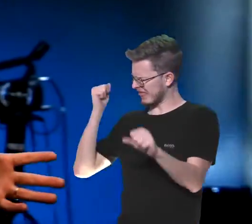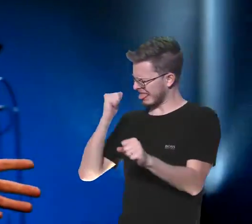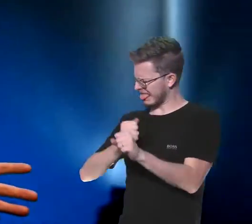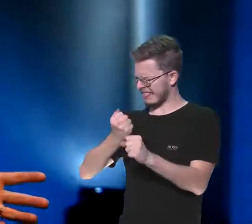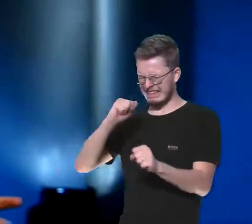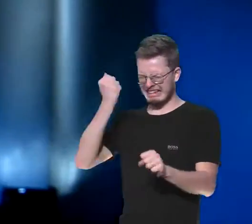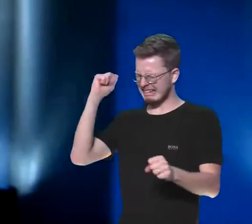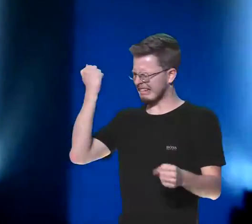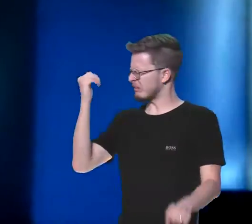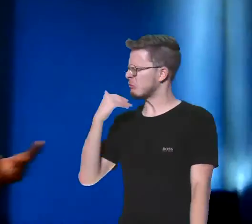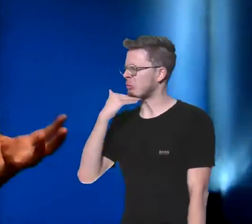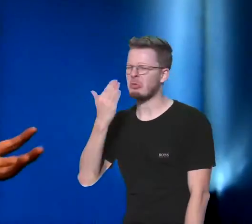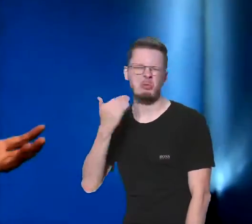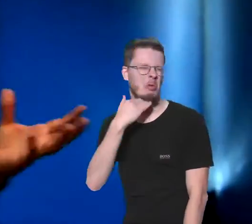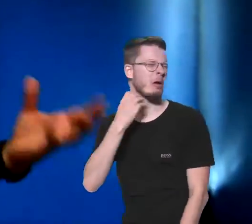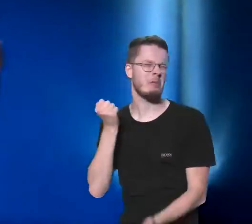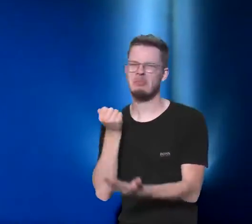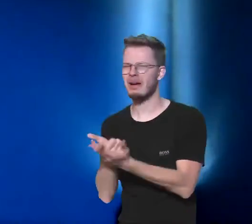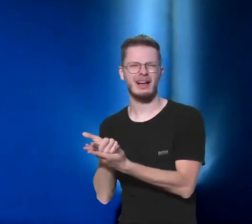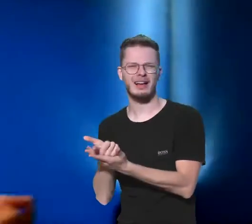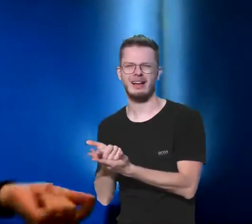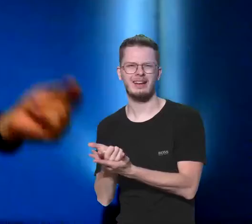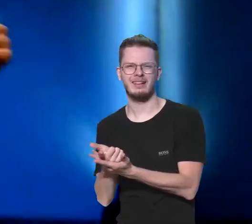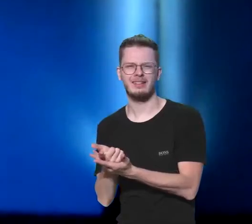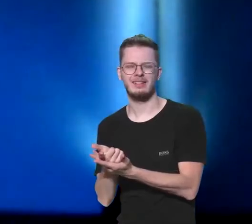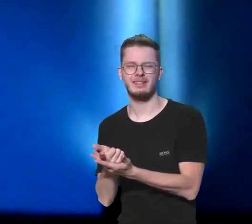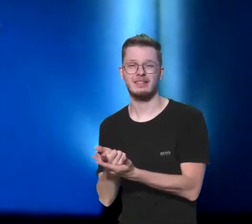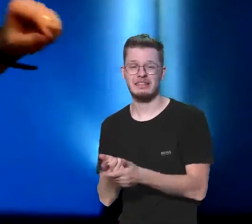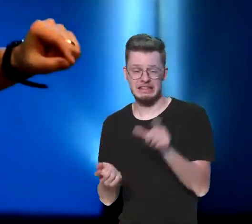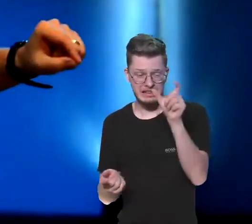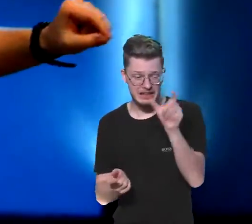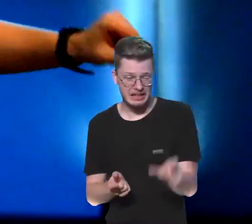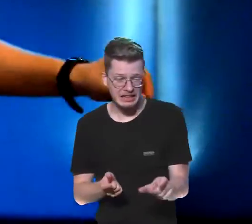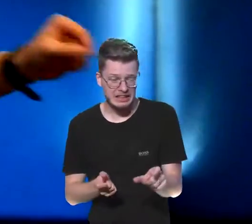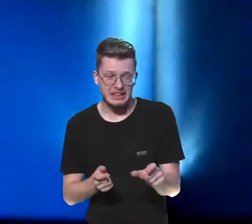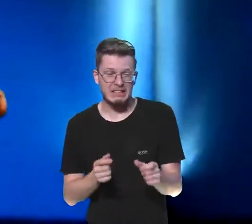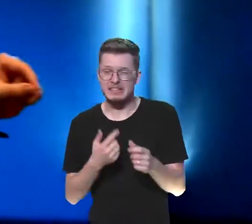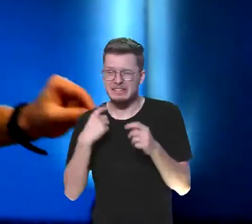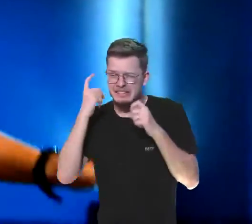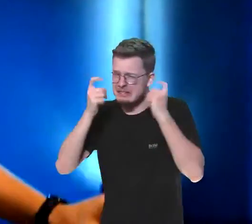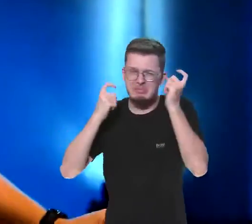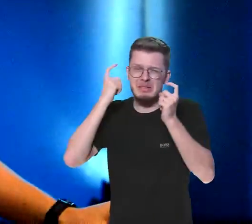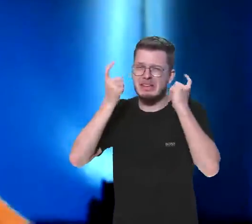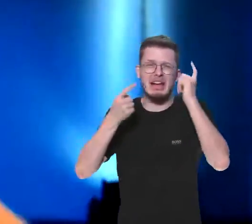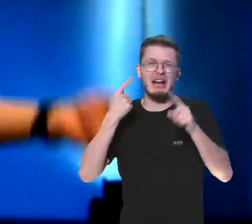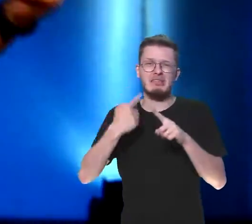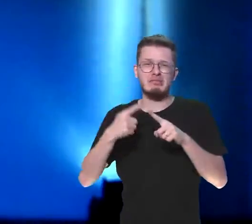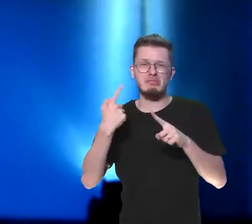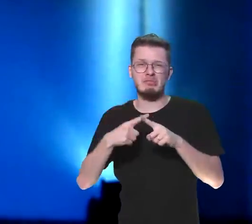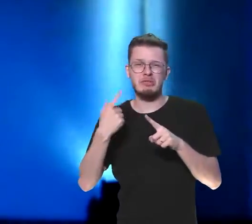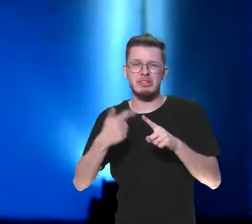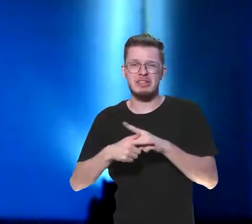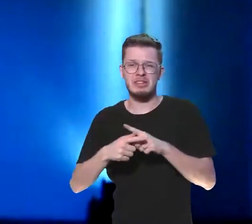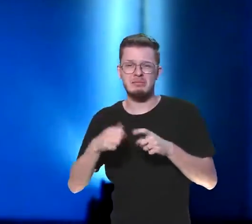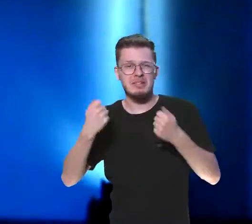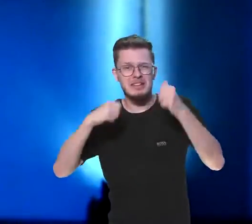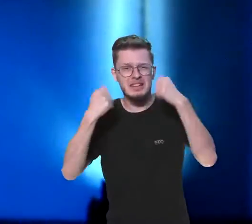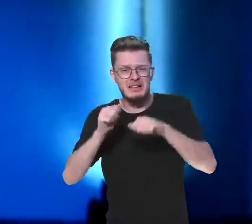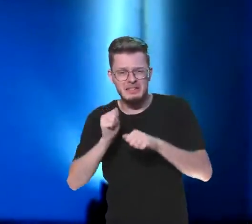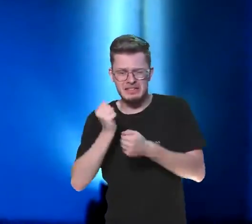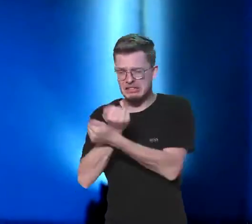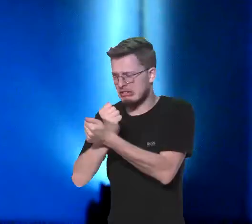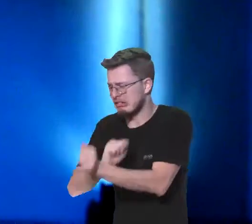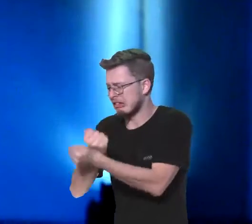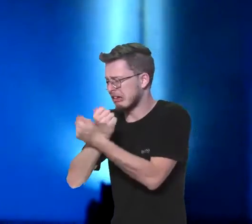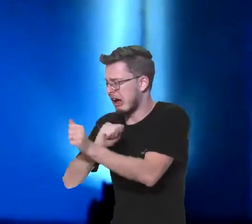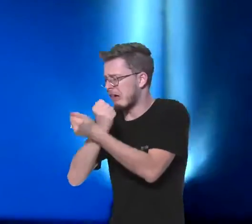pagar. E esse súdito vem desesperado porque ele ia precisar ser vendido como escravo junto com a sua família para pagar a sua dívida diante do